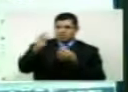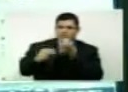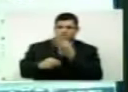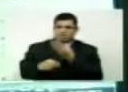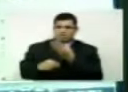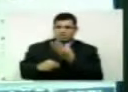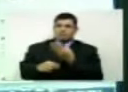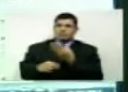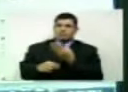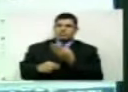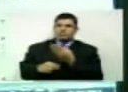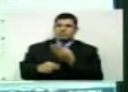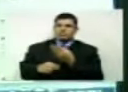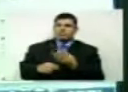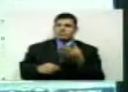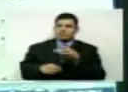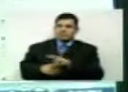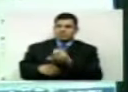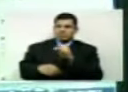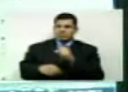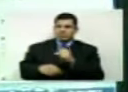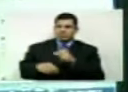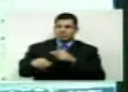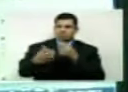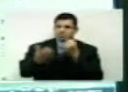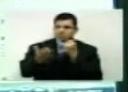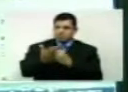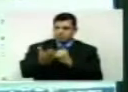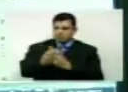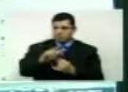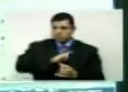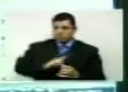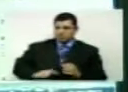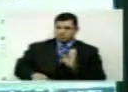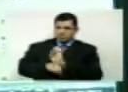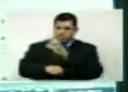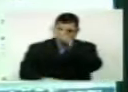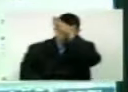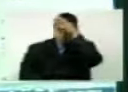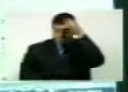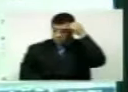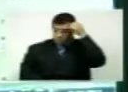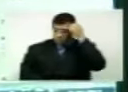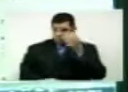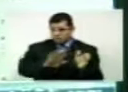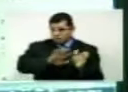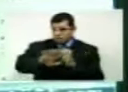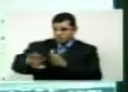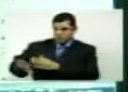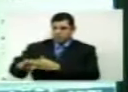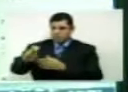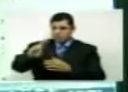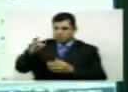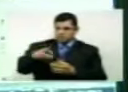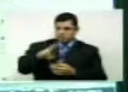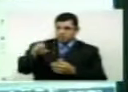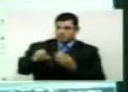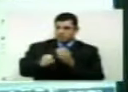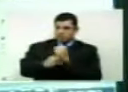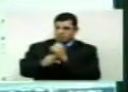absolutos, a arrecadação com impostos do governo do estado do Amazonas passou de 5